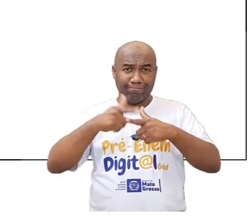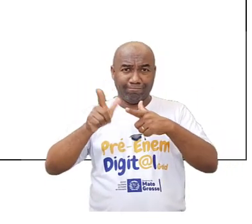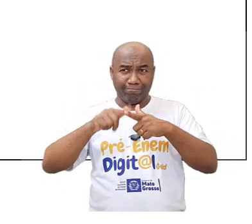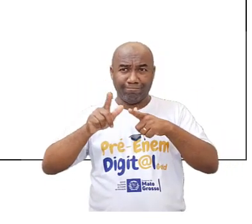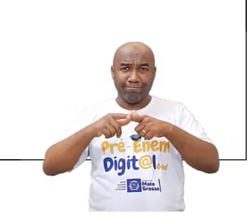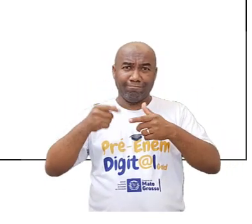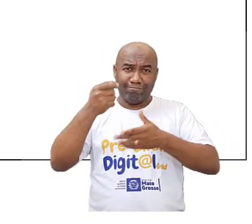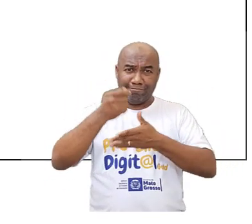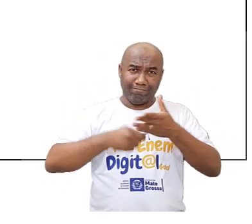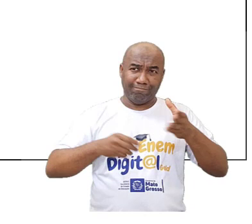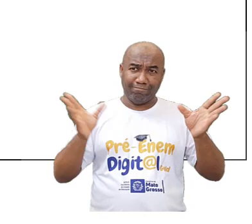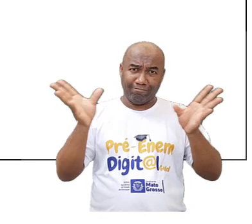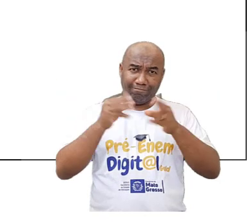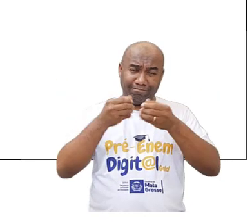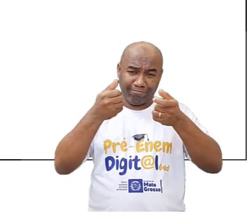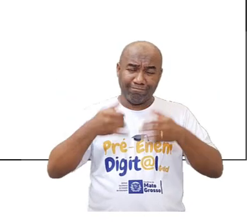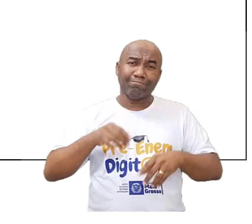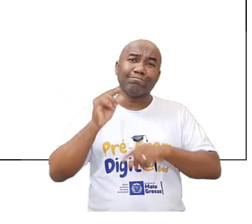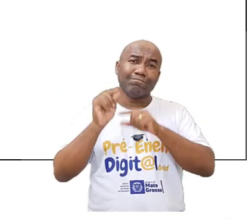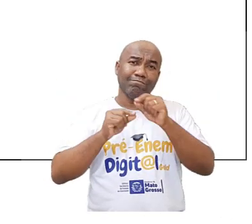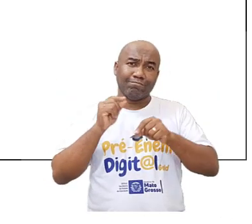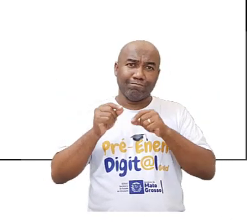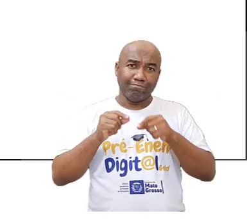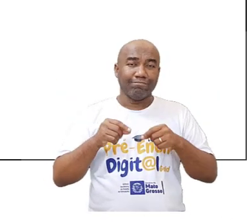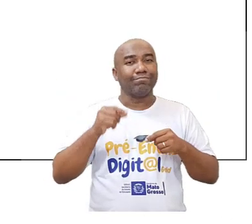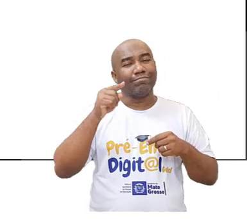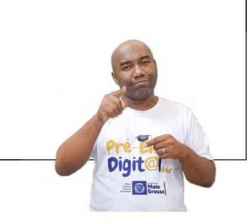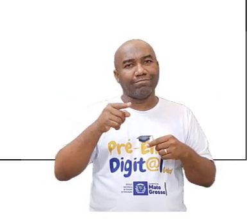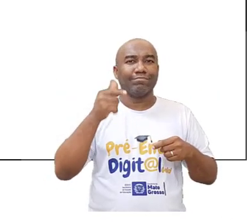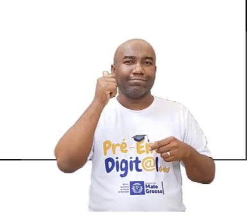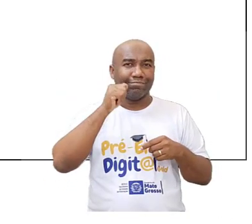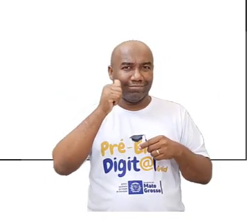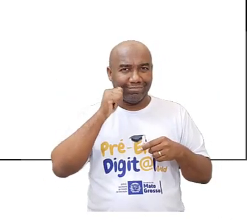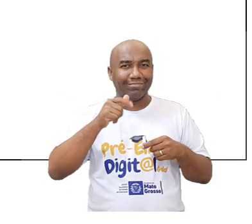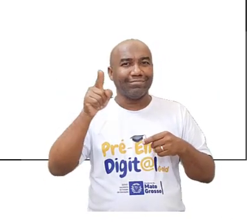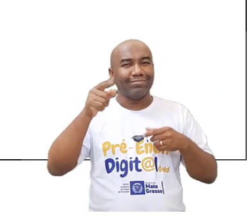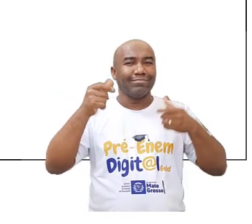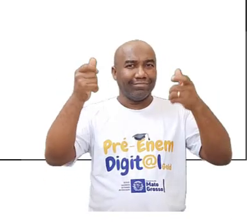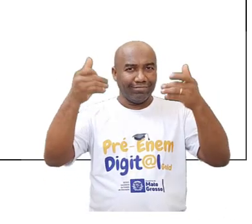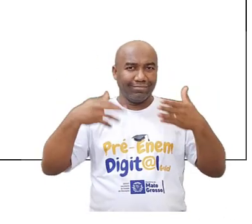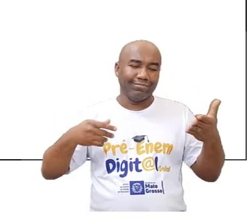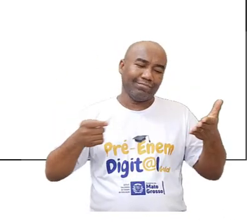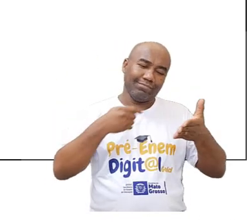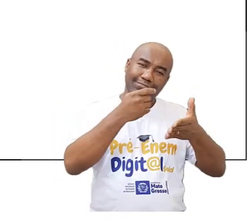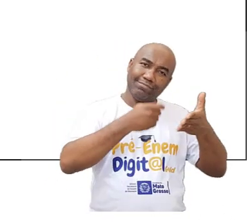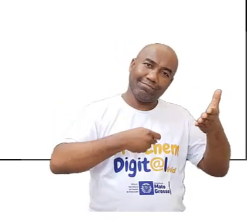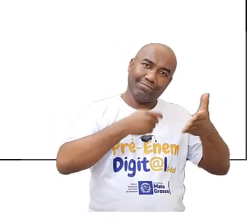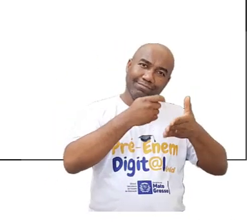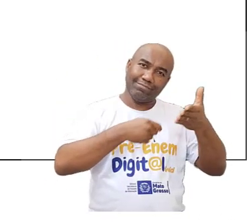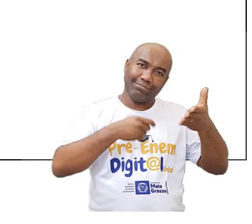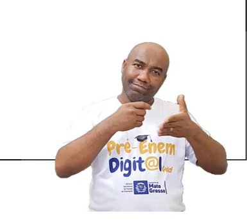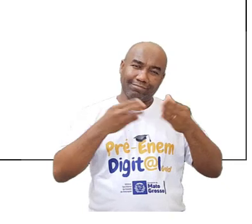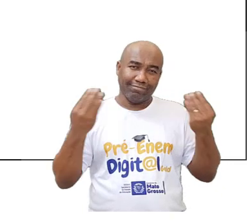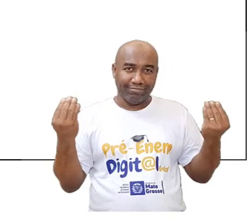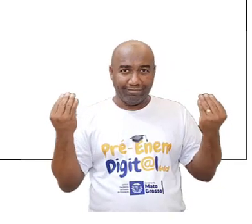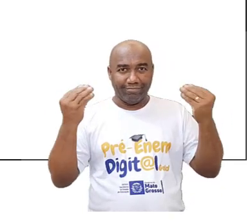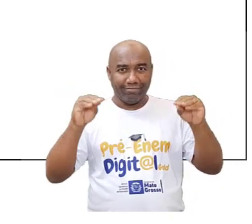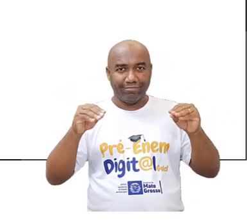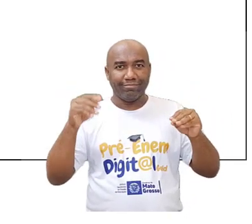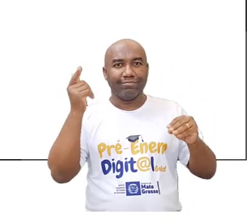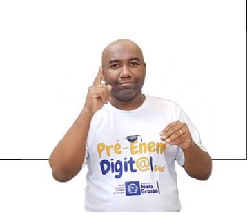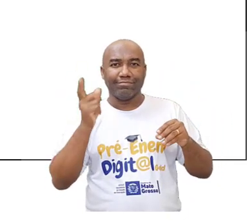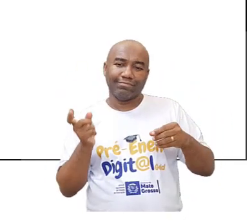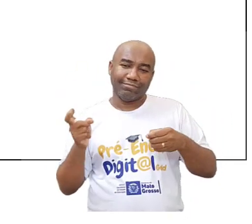esse problema, não era isso a redação sobre um grande problema? Então ela tem uma frase meio coringa que ela sempre